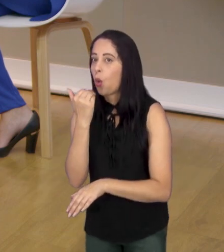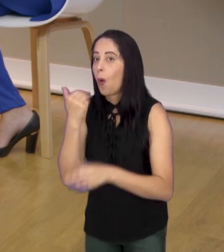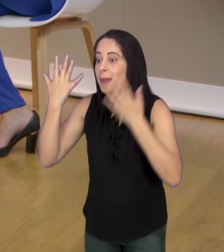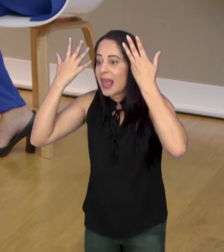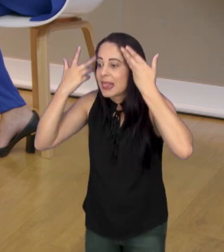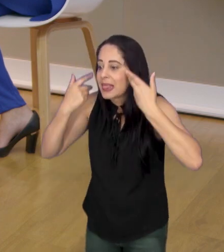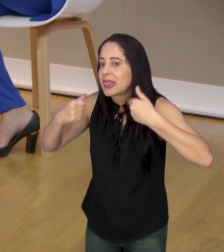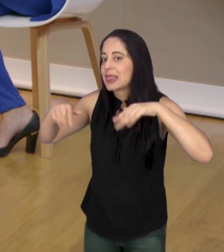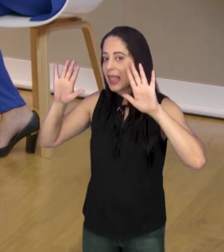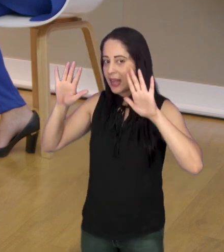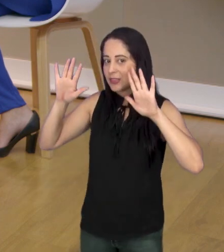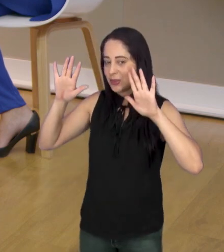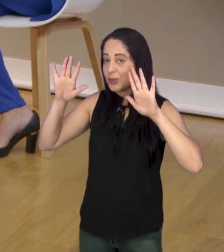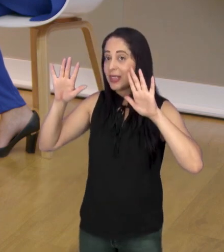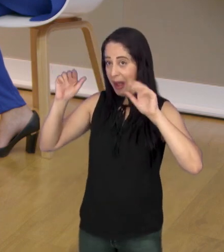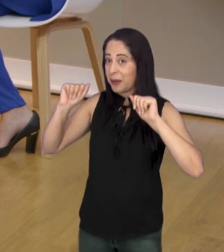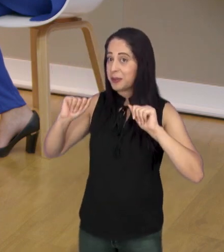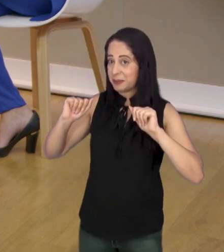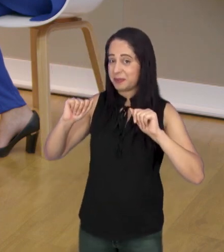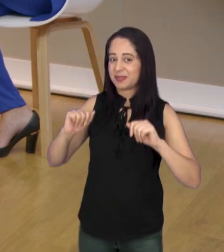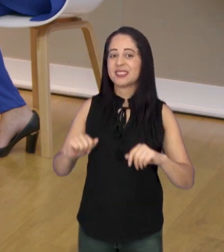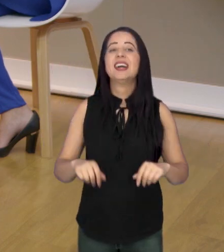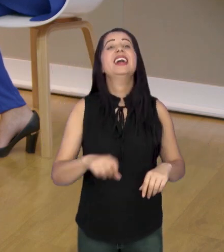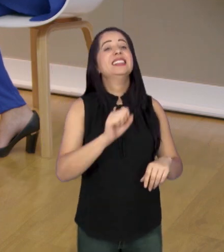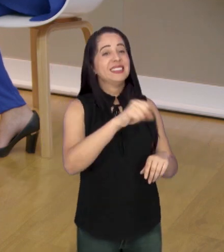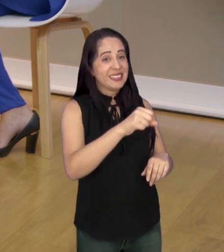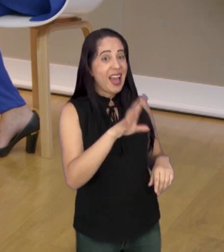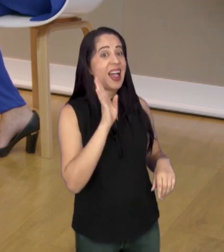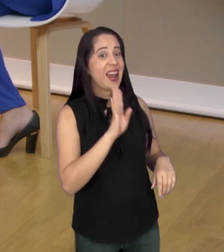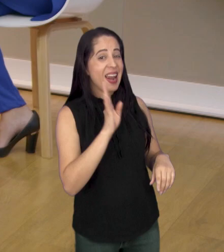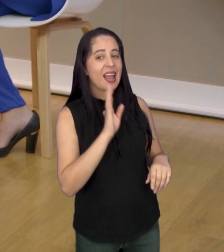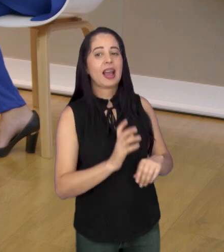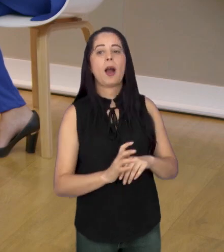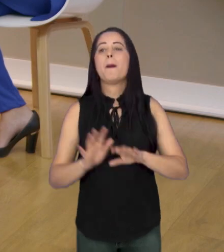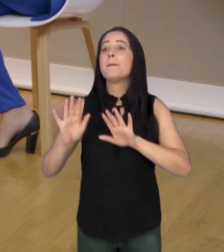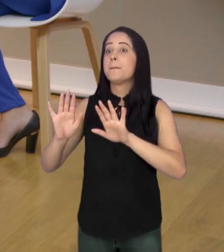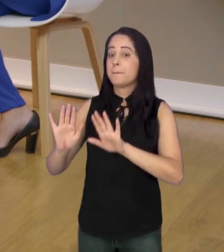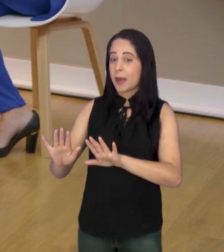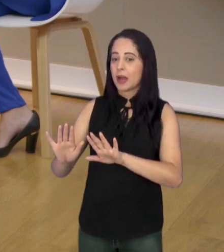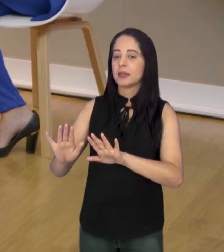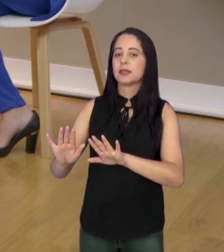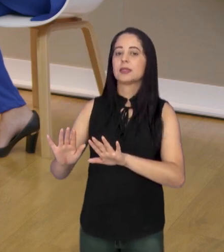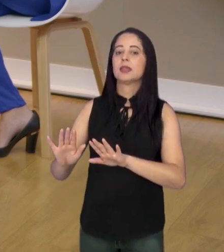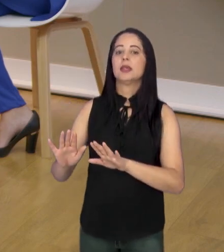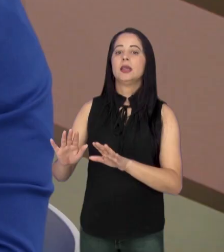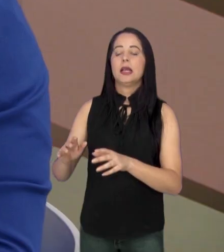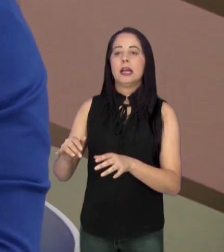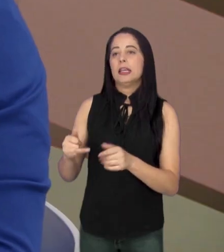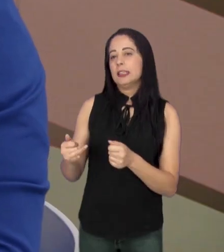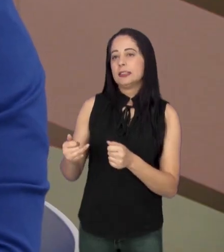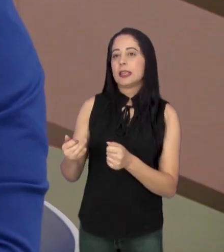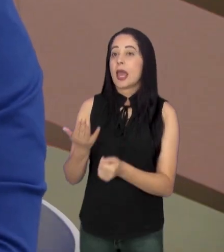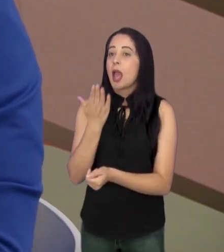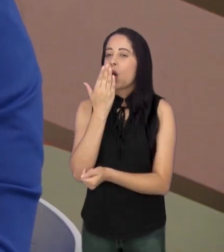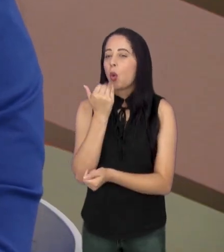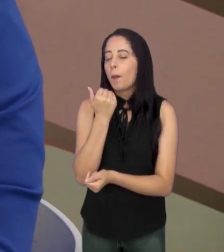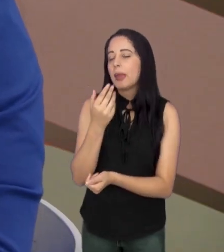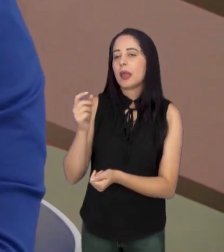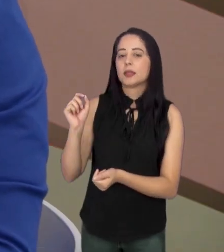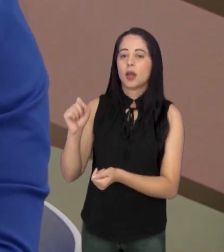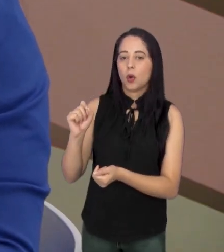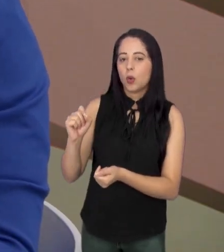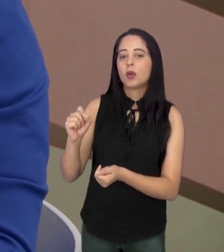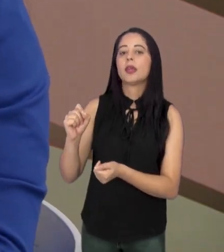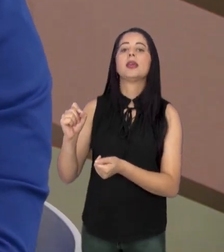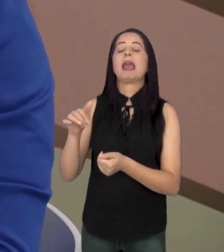ditado: desembalar menos e descascar mais. Ótimo. Mas eu acho que a gente pode se basear no princípio dos alimentos mais alcalinos, que a